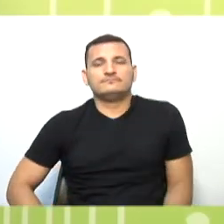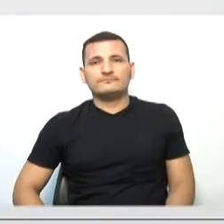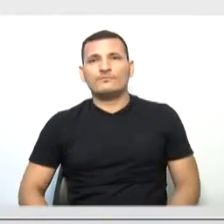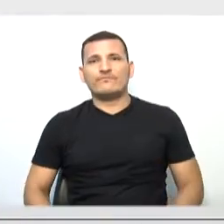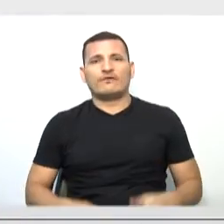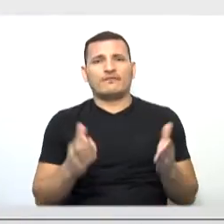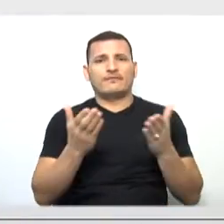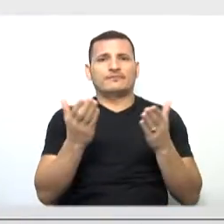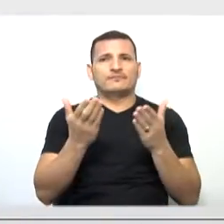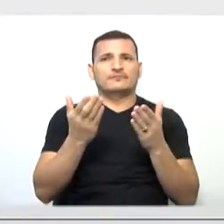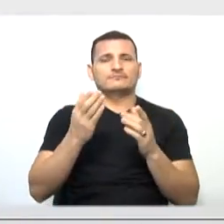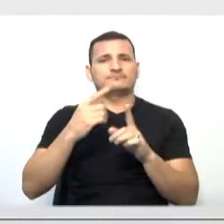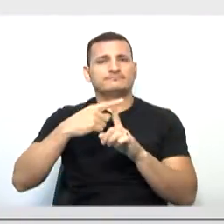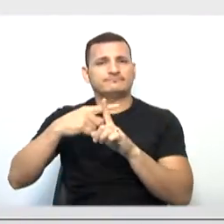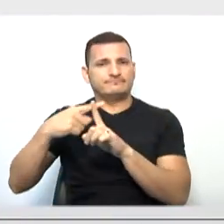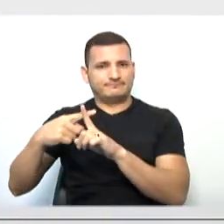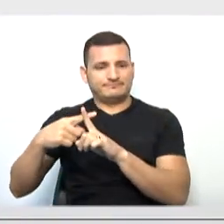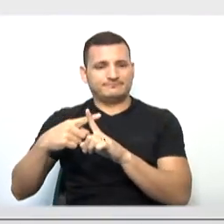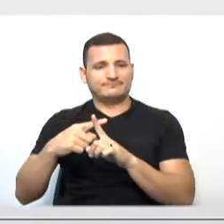nosso Notepad++.